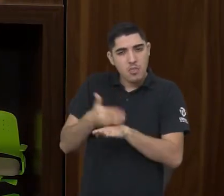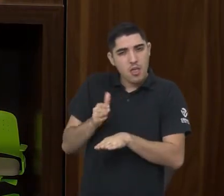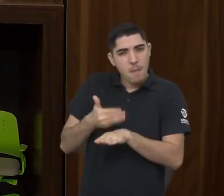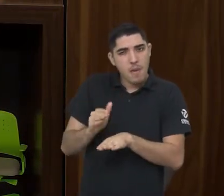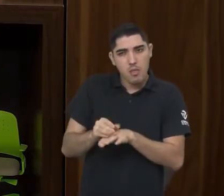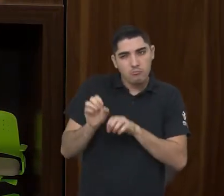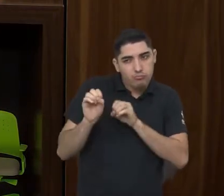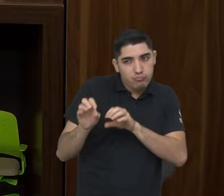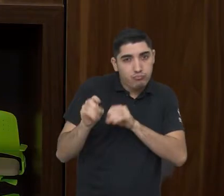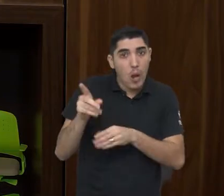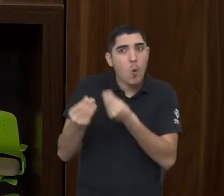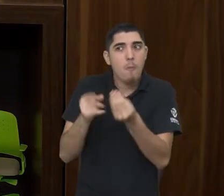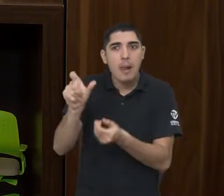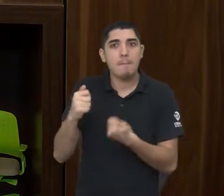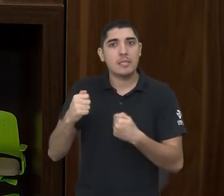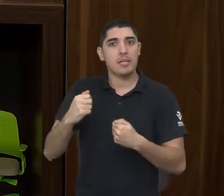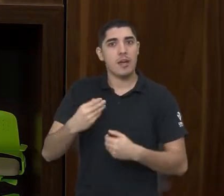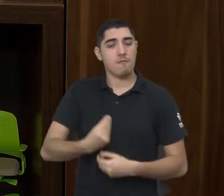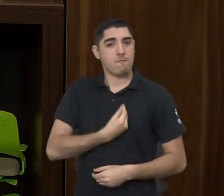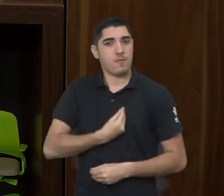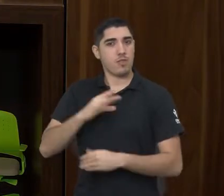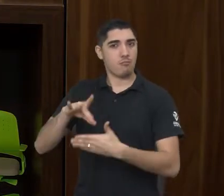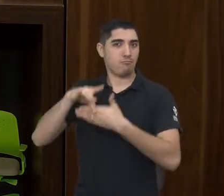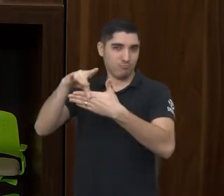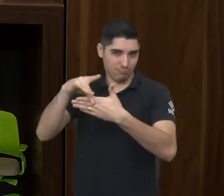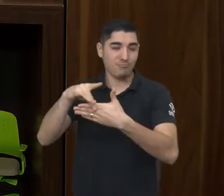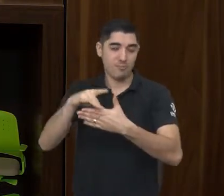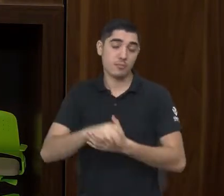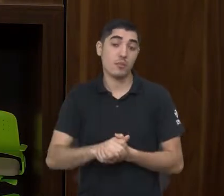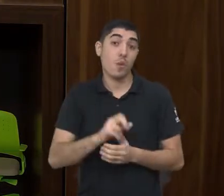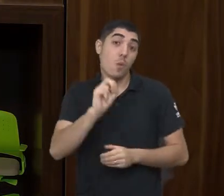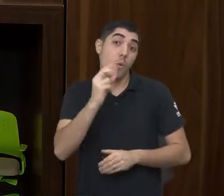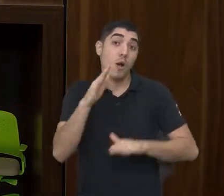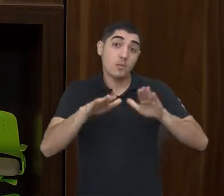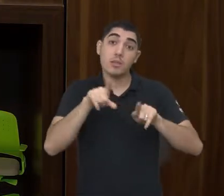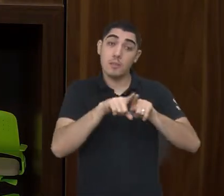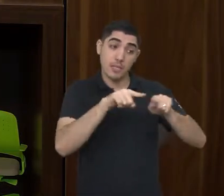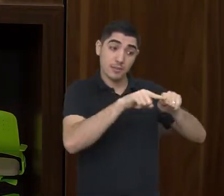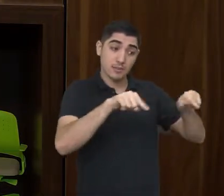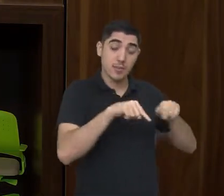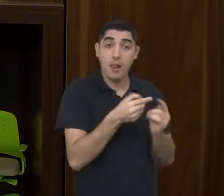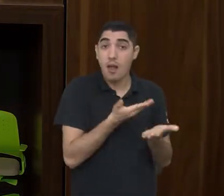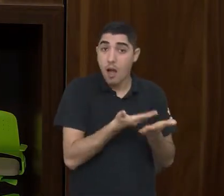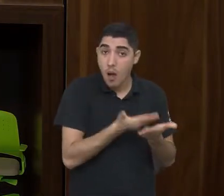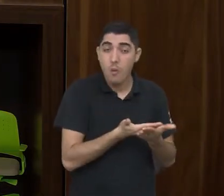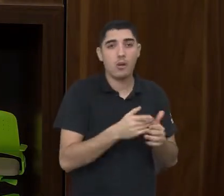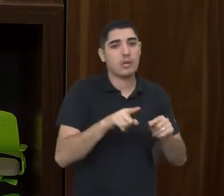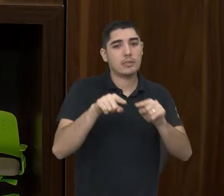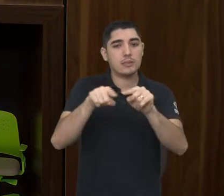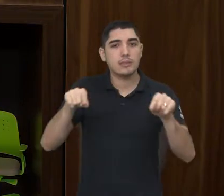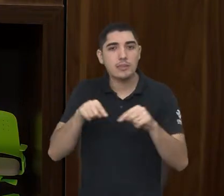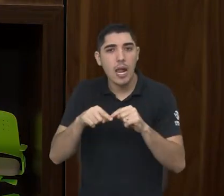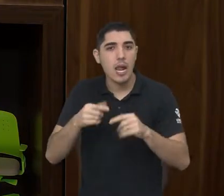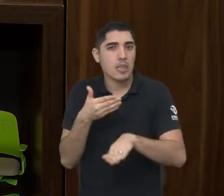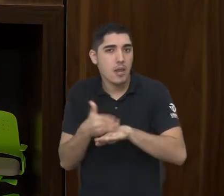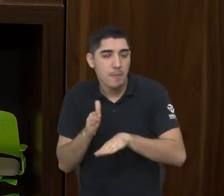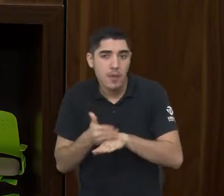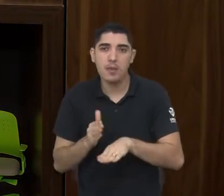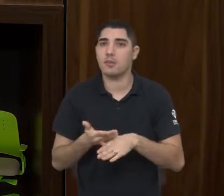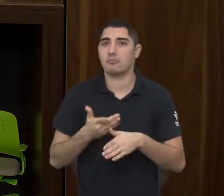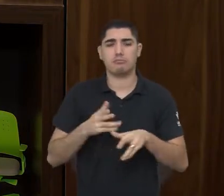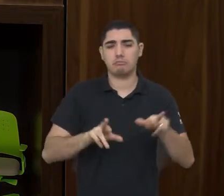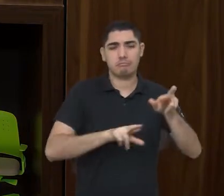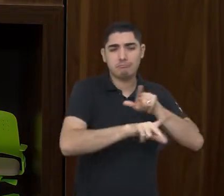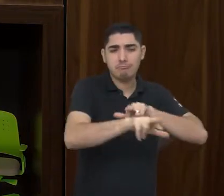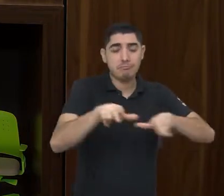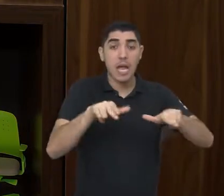posição, né? Então, a gente tem aí todo um envolvimento. Ou às vezes eu estou em sala de aula, estou em sala de treinamento, né, passando